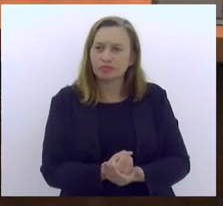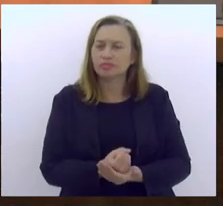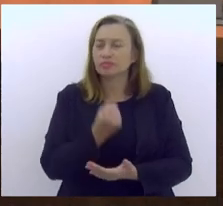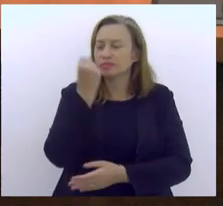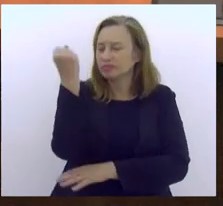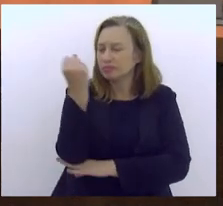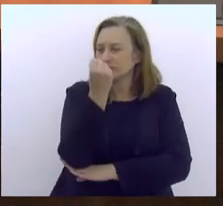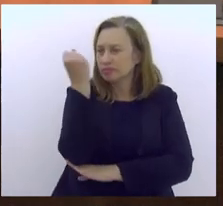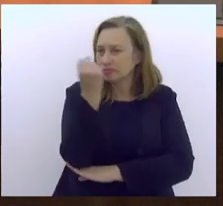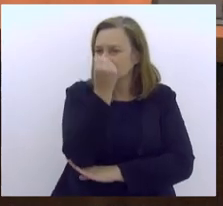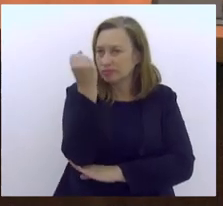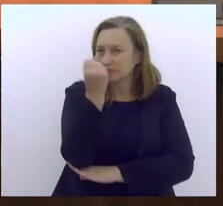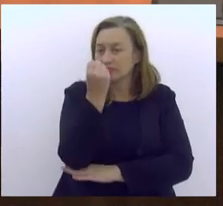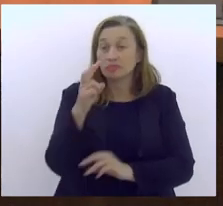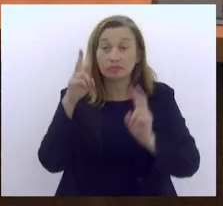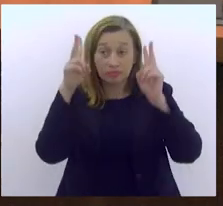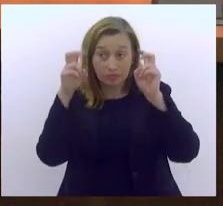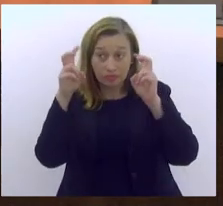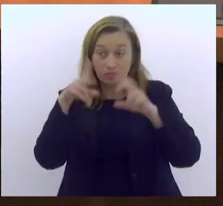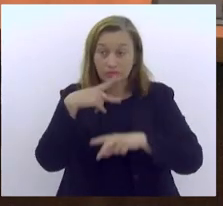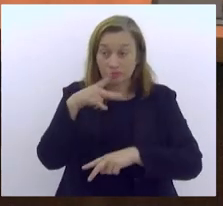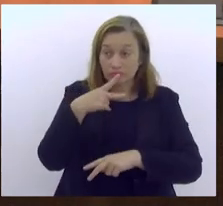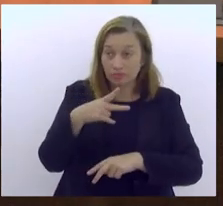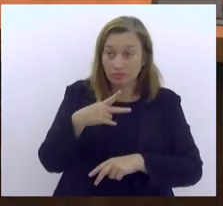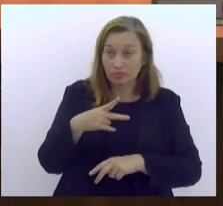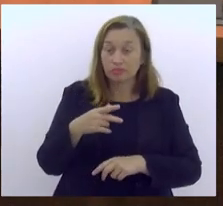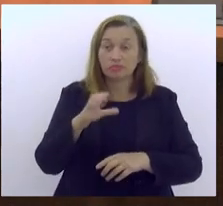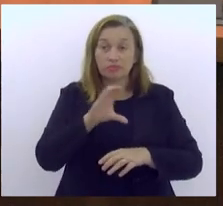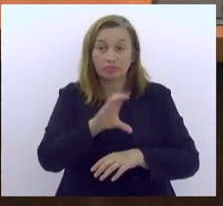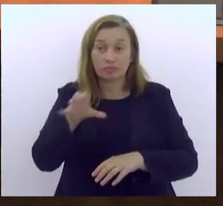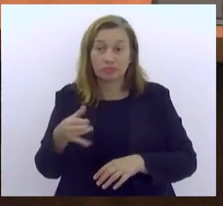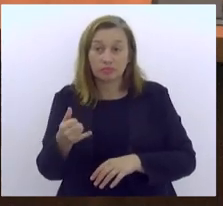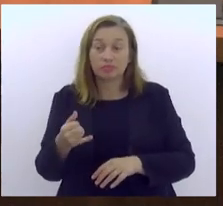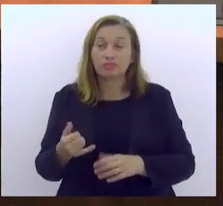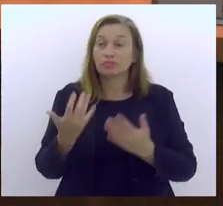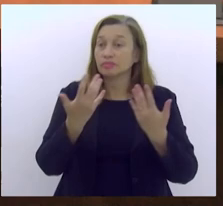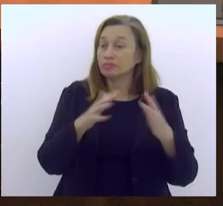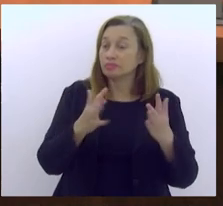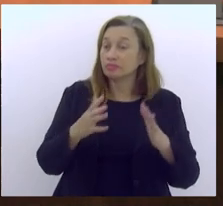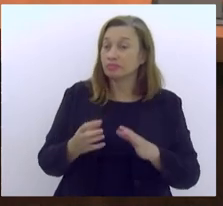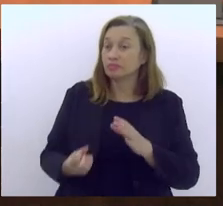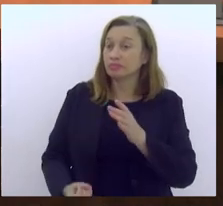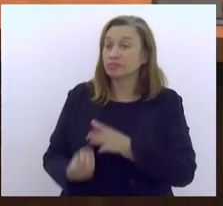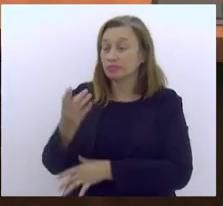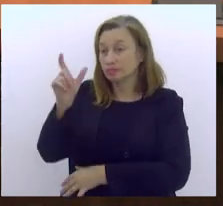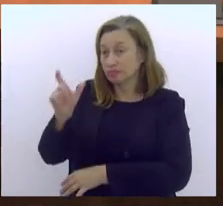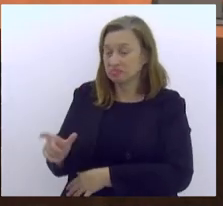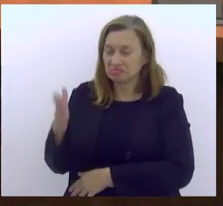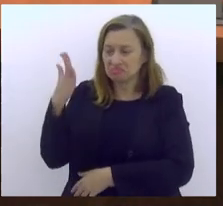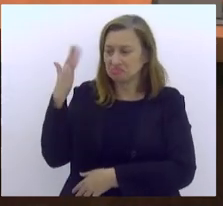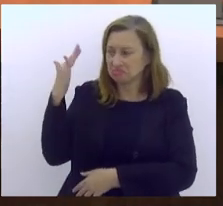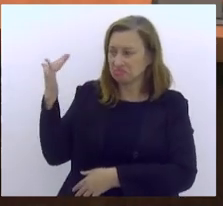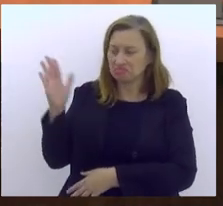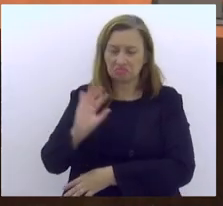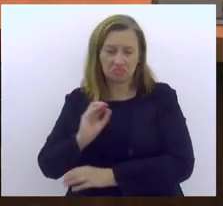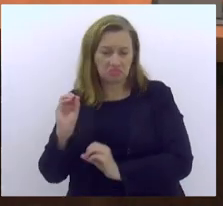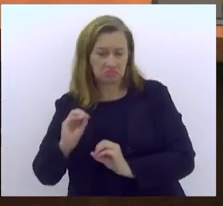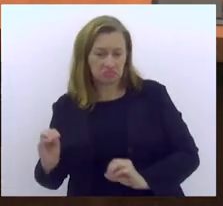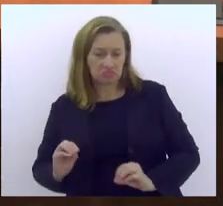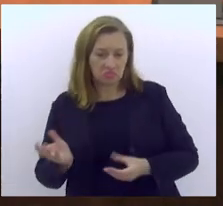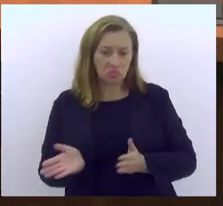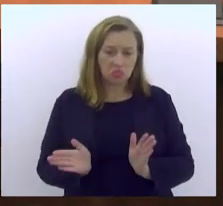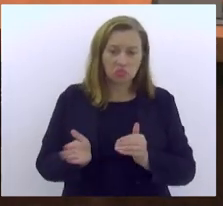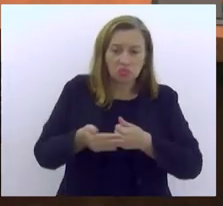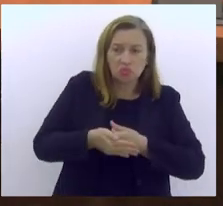qual a matéria foi tratada no âmbito da CCJ. E aqui parabenizar o autor também, que não quis polemizar nem embutir